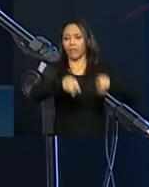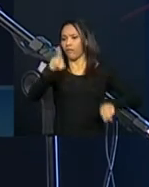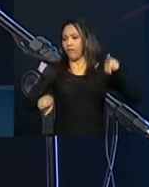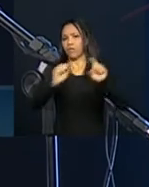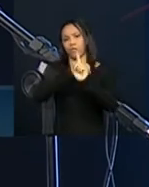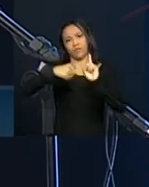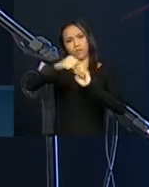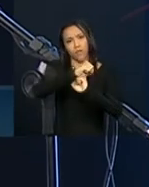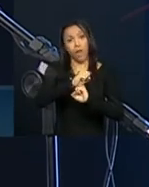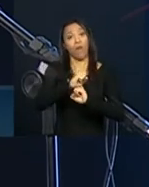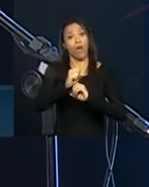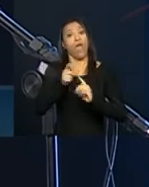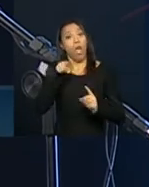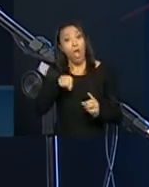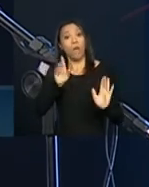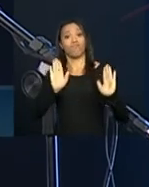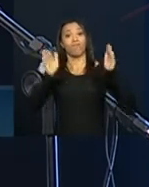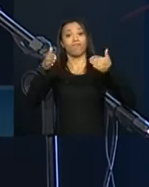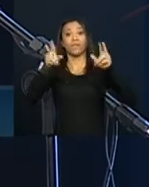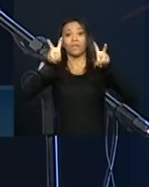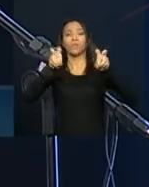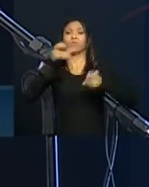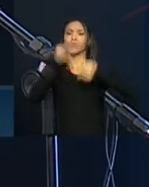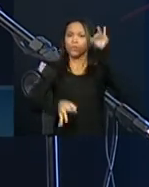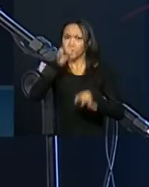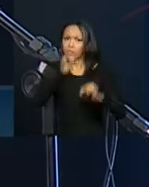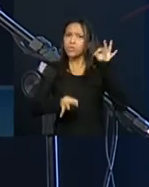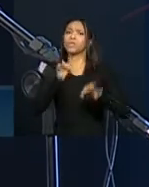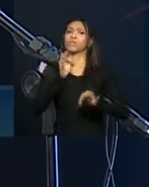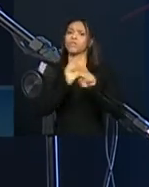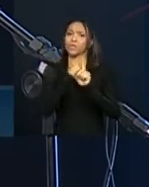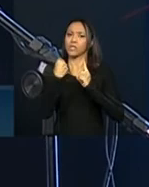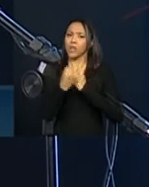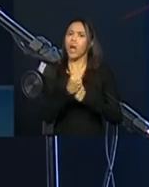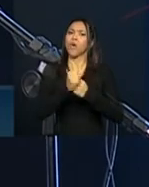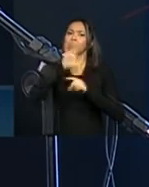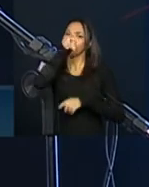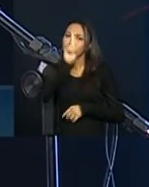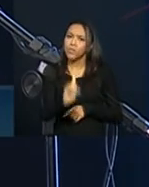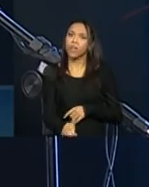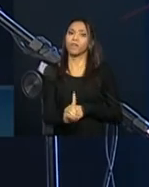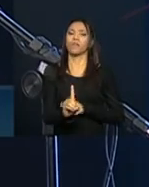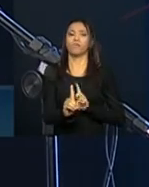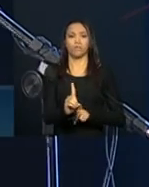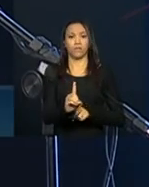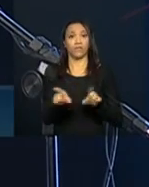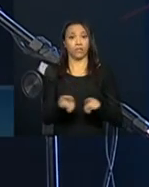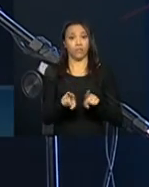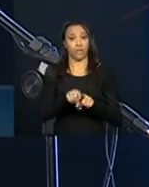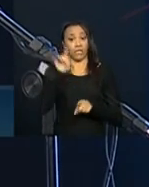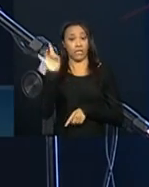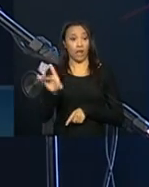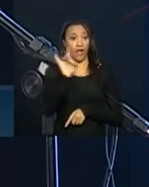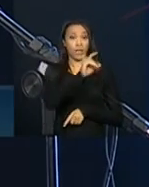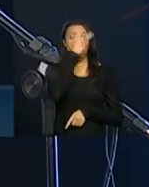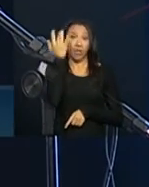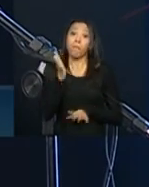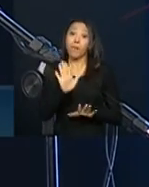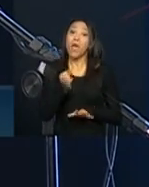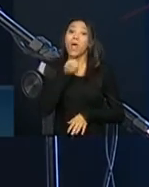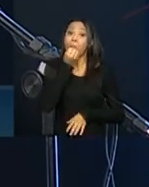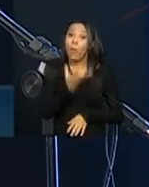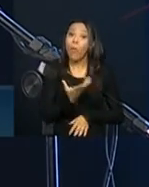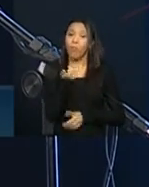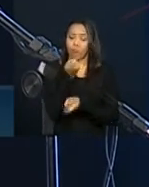questão de justiça social, uma questão de direitos, uma questão de construção de cidadania, mas como é bom para a economia, é bom